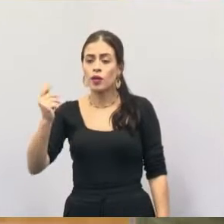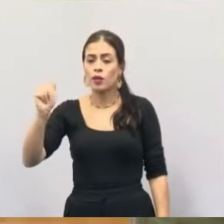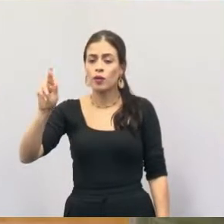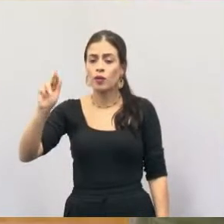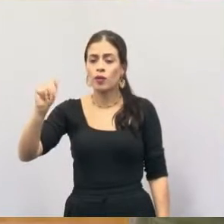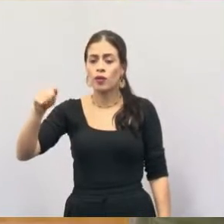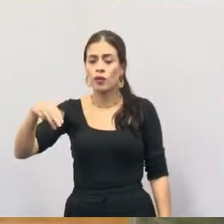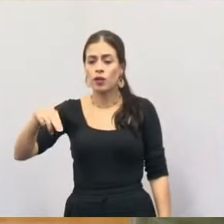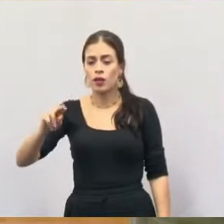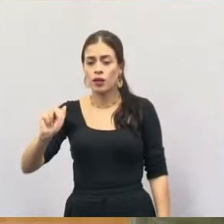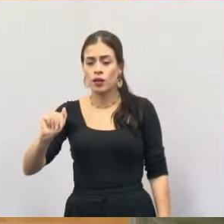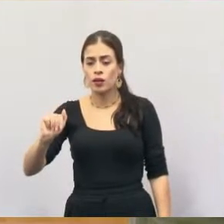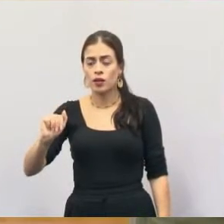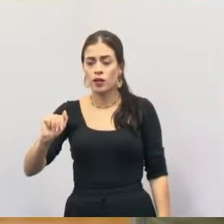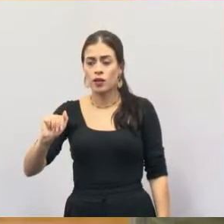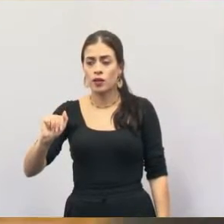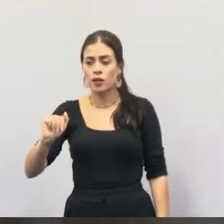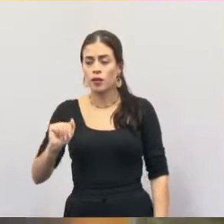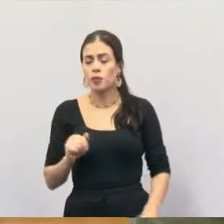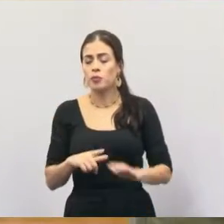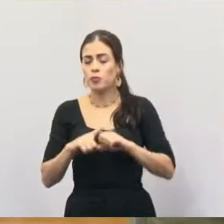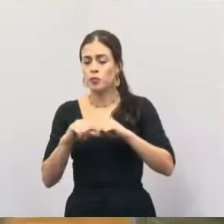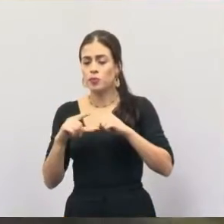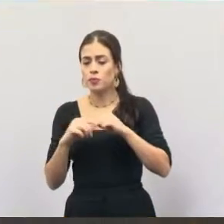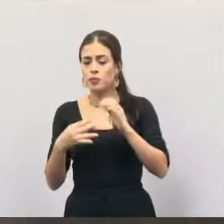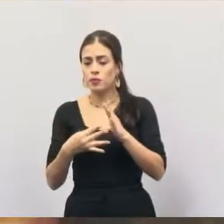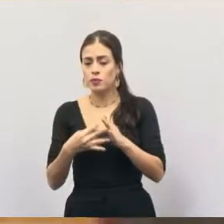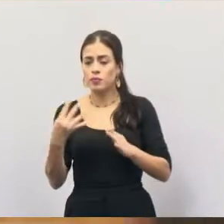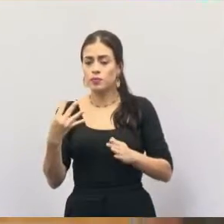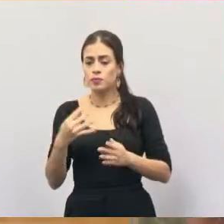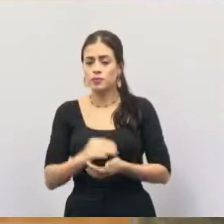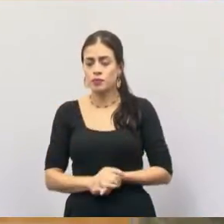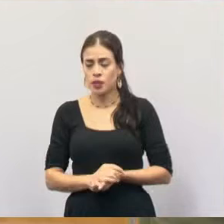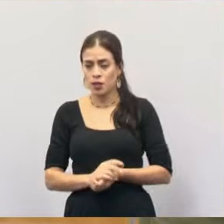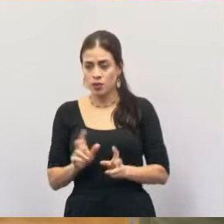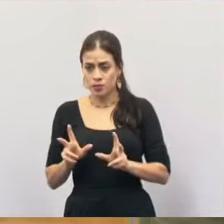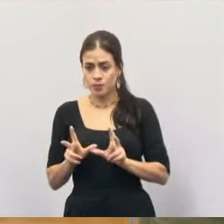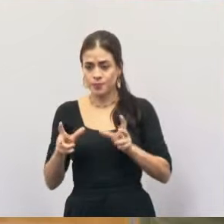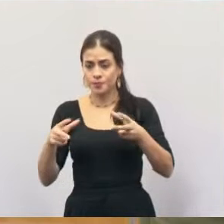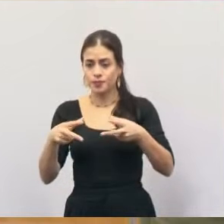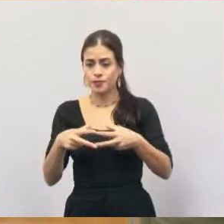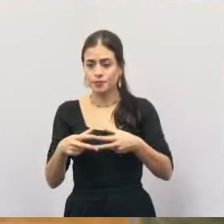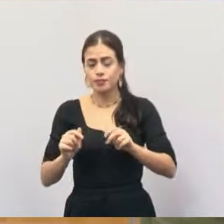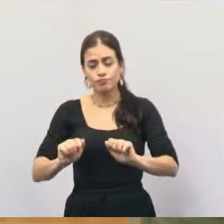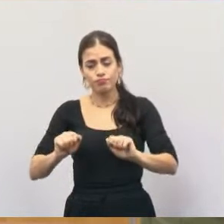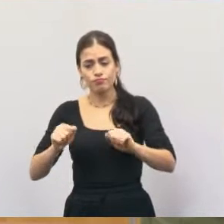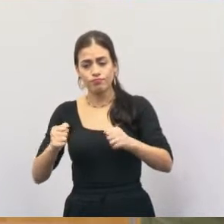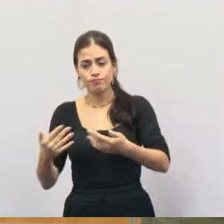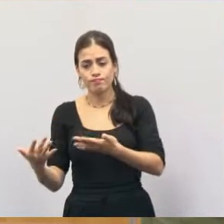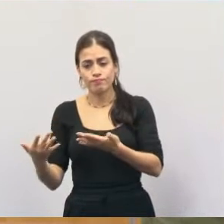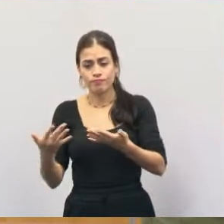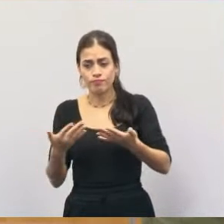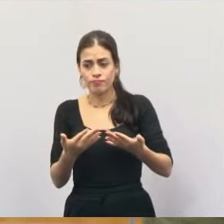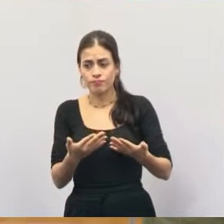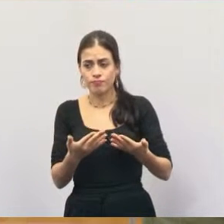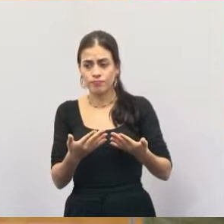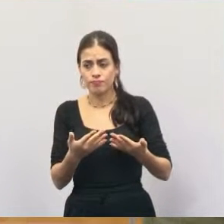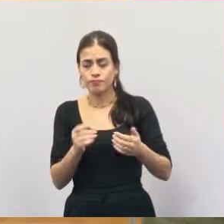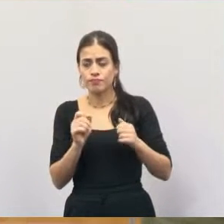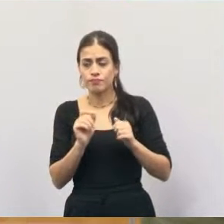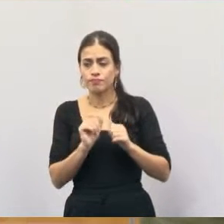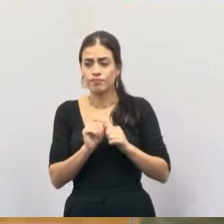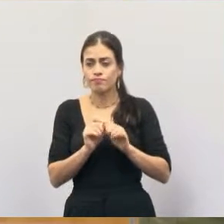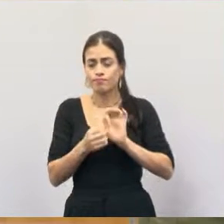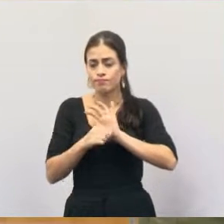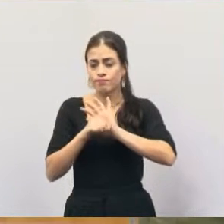Artigo 4º. A Câmara Municipal disponibilizar os meios adequados para a realização